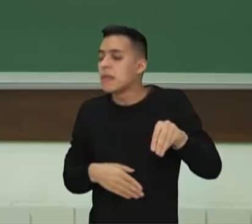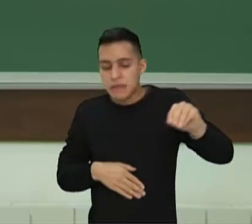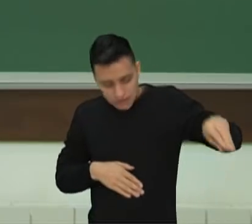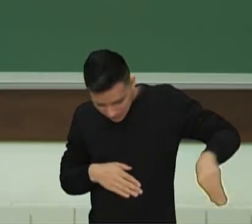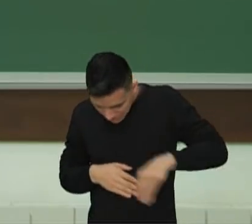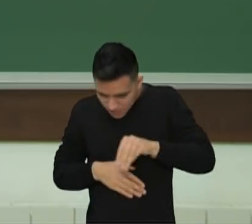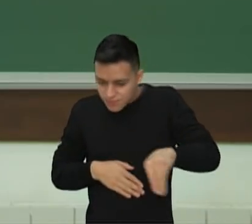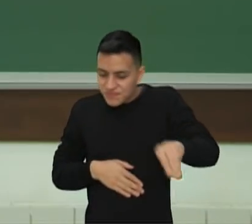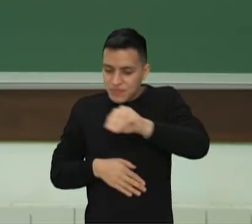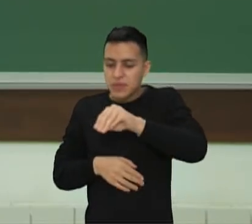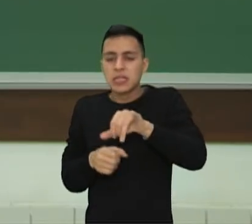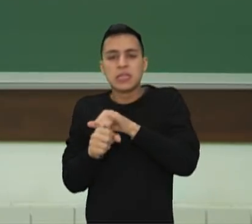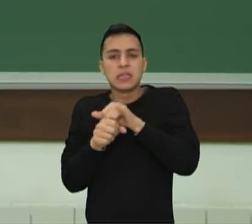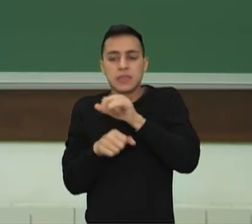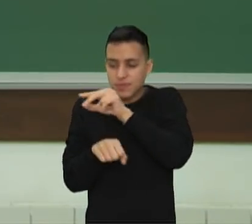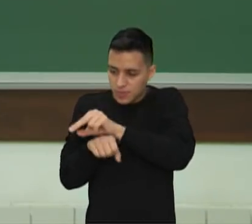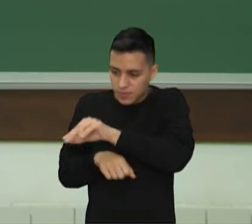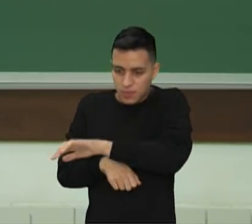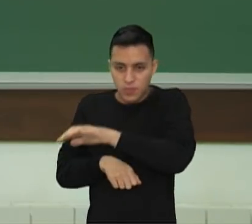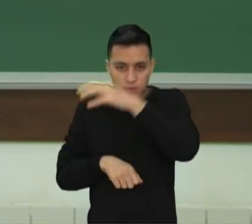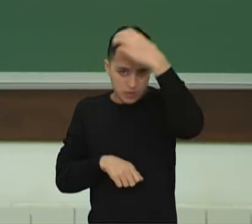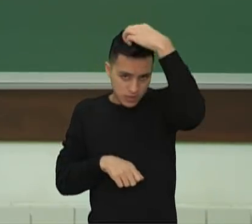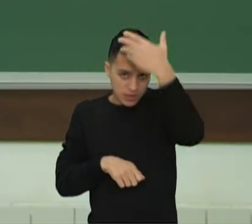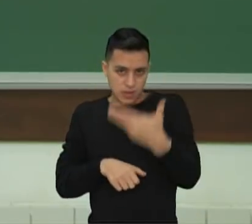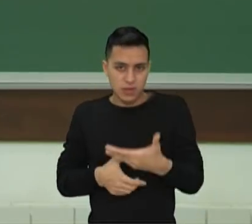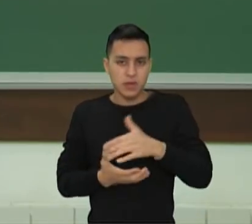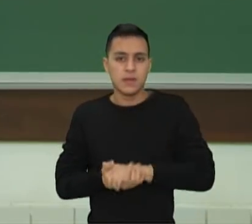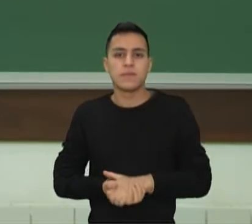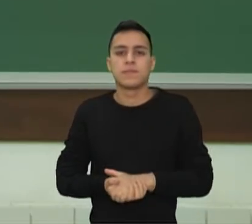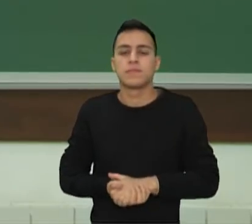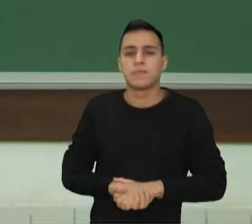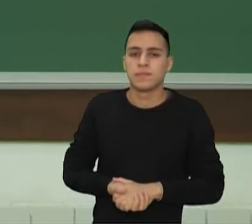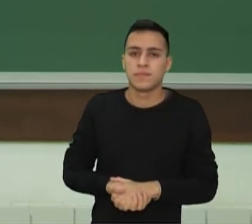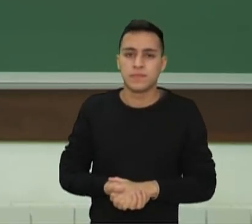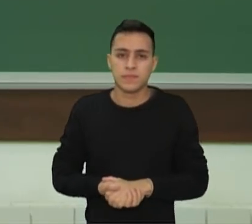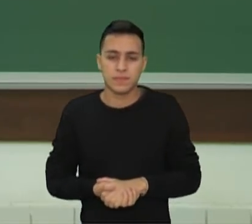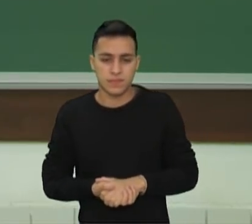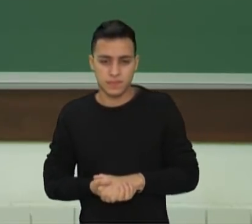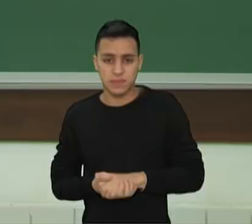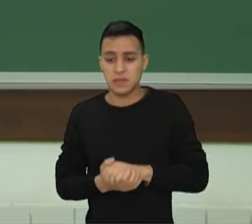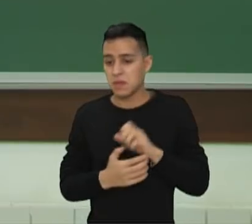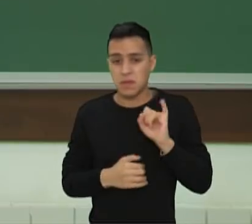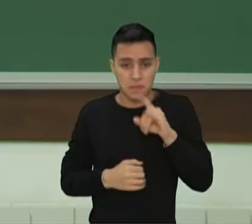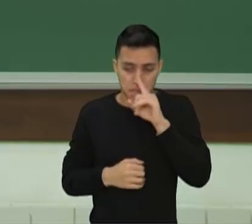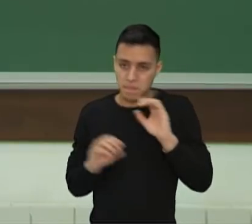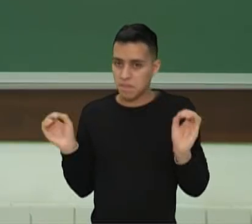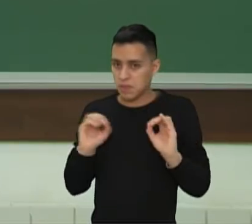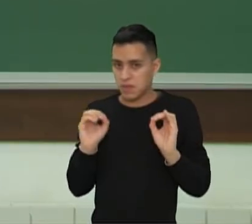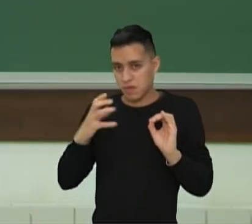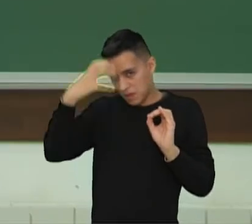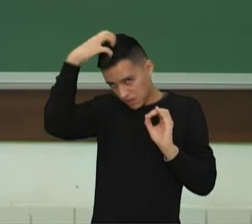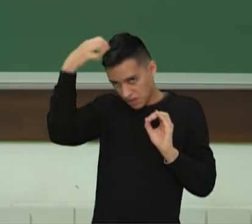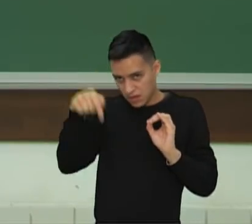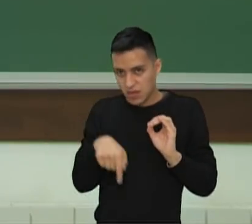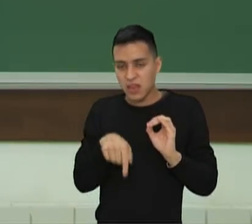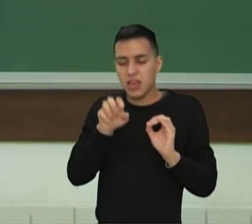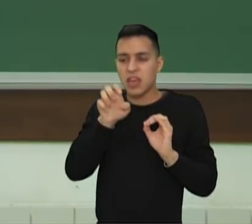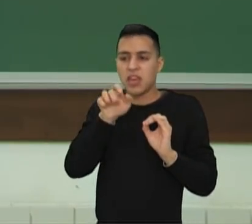uma outra forma, outra jogada ali para que ele retorne na jogada sem que ele fique no xeque.